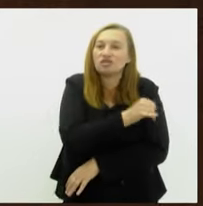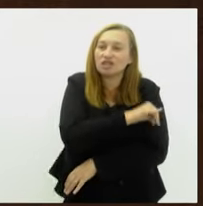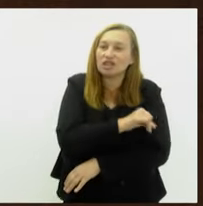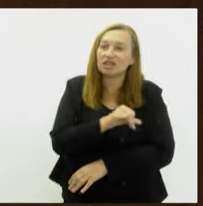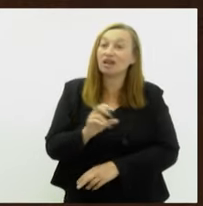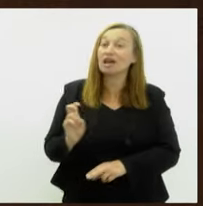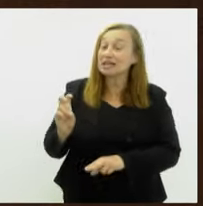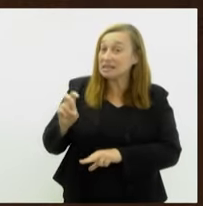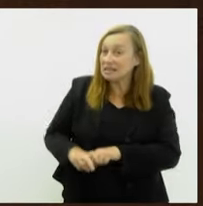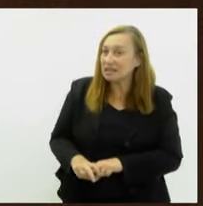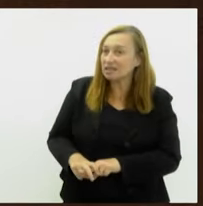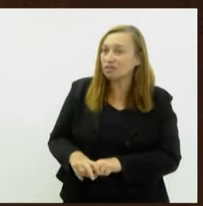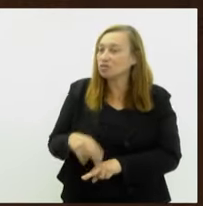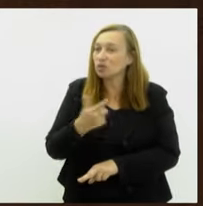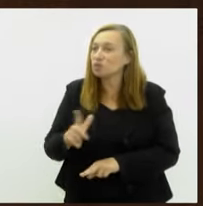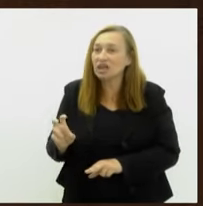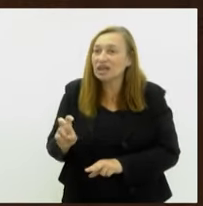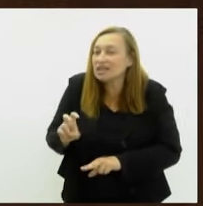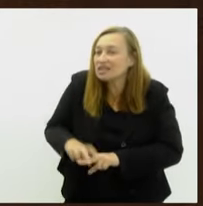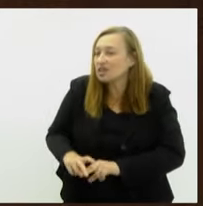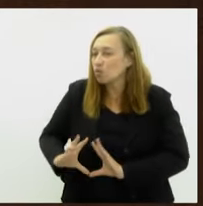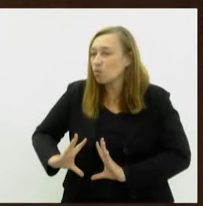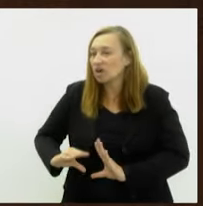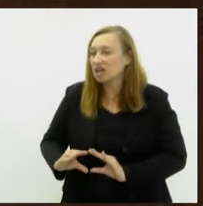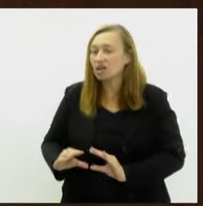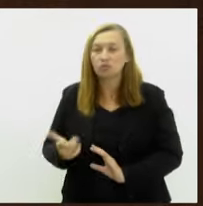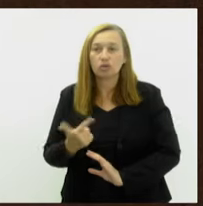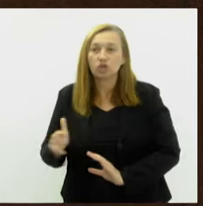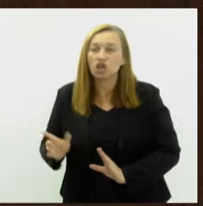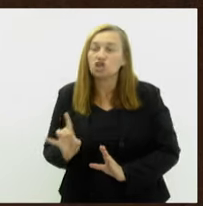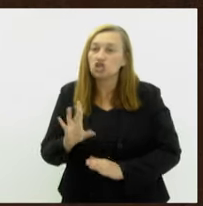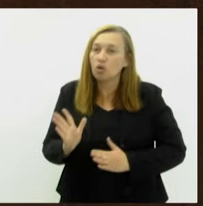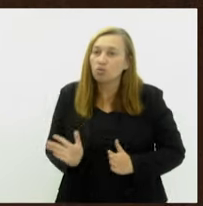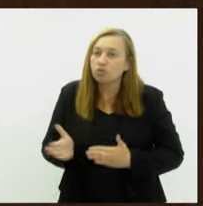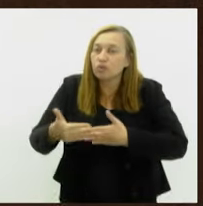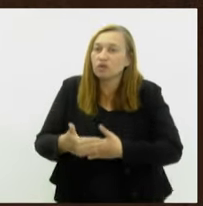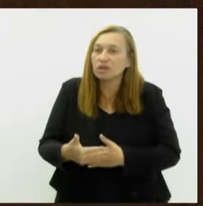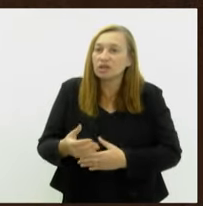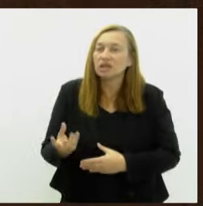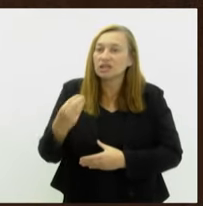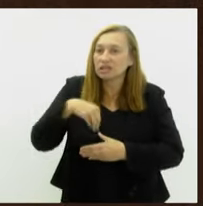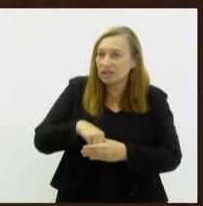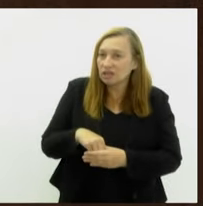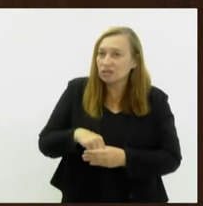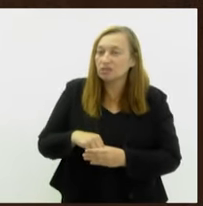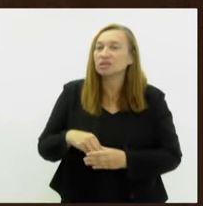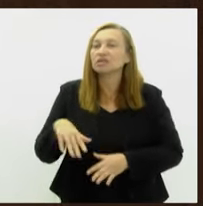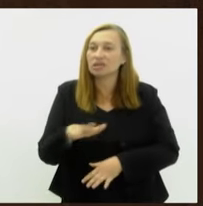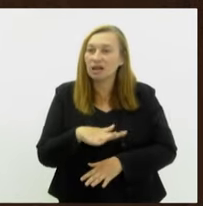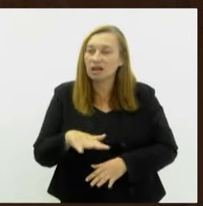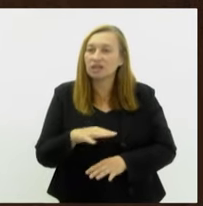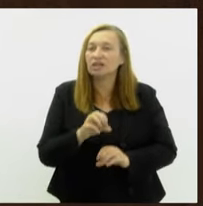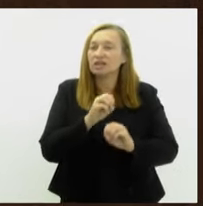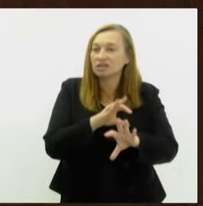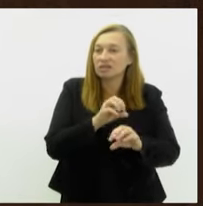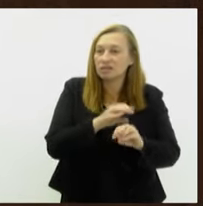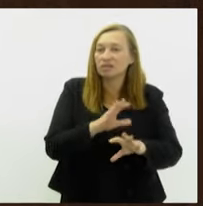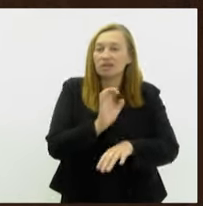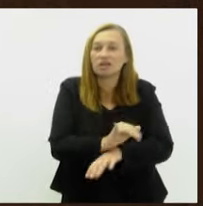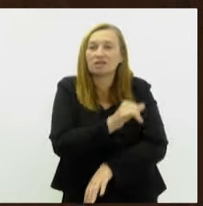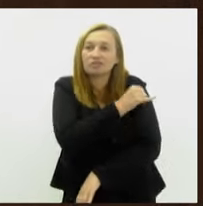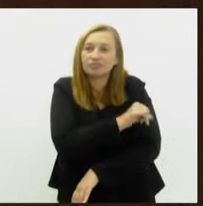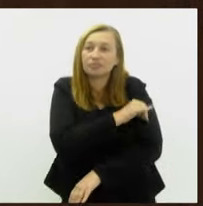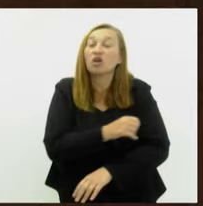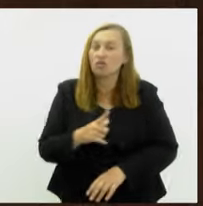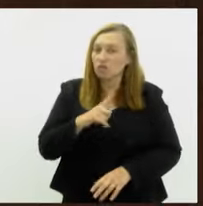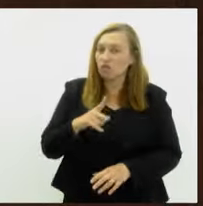sentam, não têm onde sentar, sentam em caixote na sala de aula dentro das unidades de educação da cidade do Rio de Janeiro. Eu vou trazer